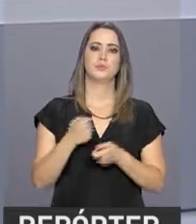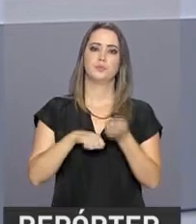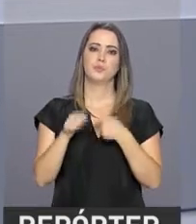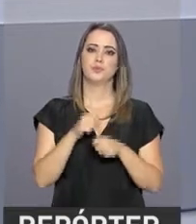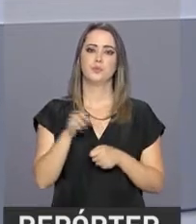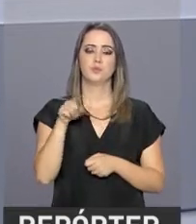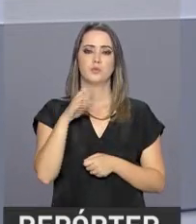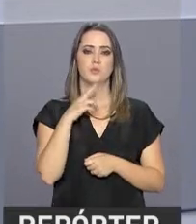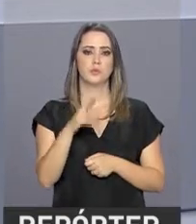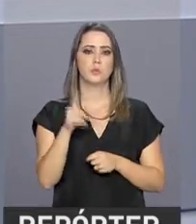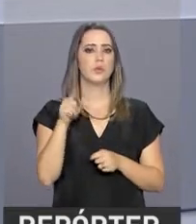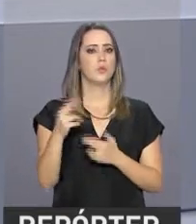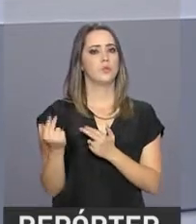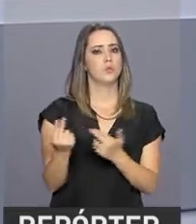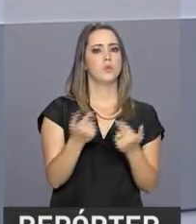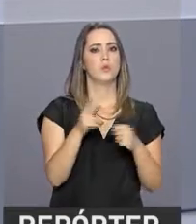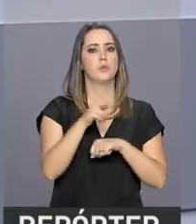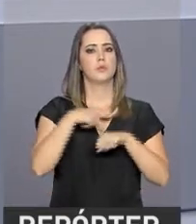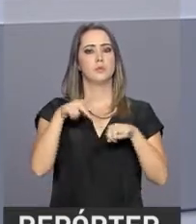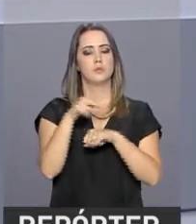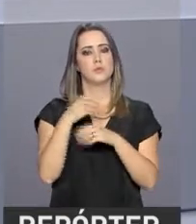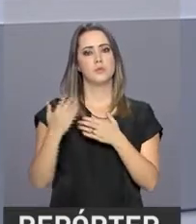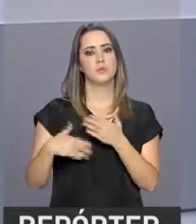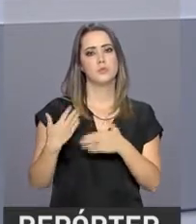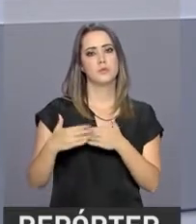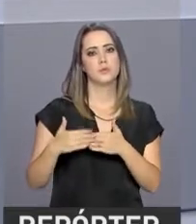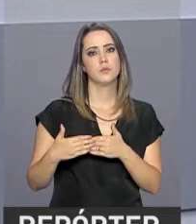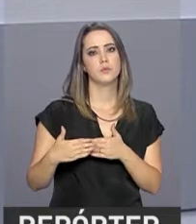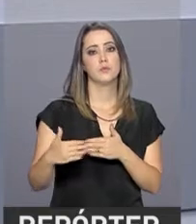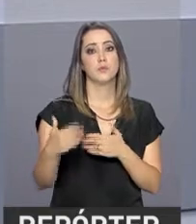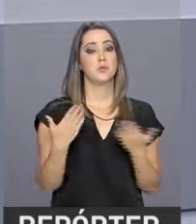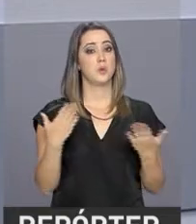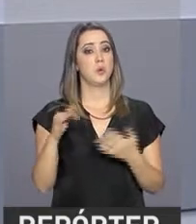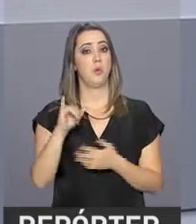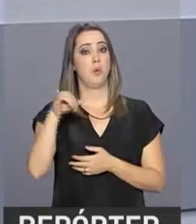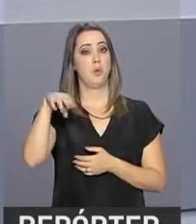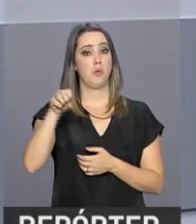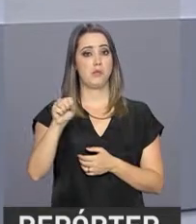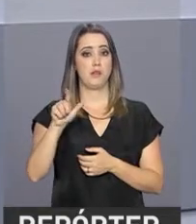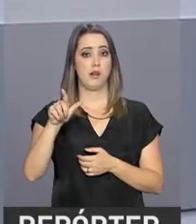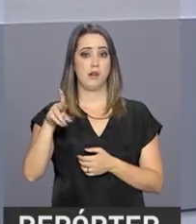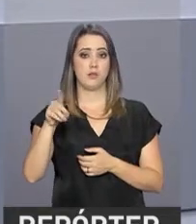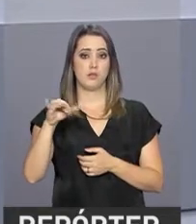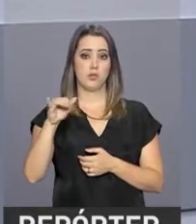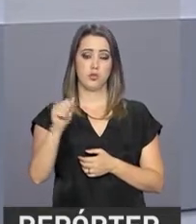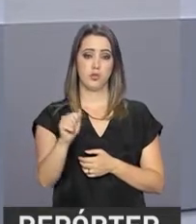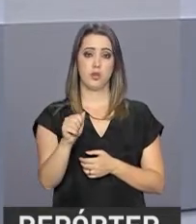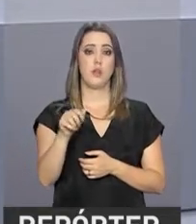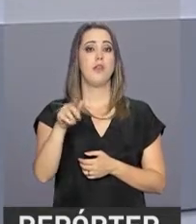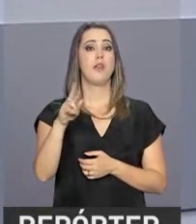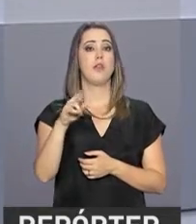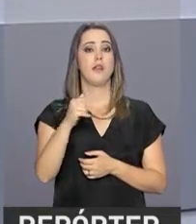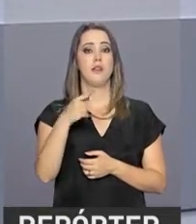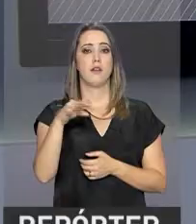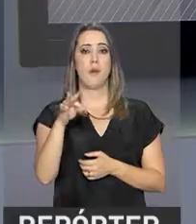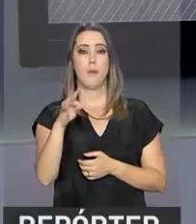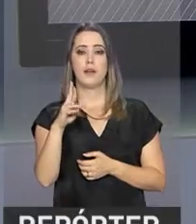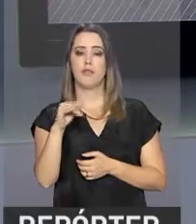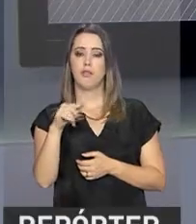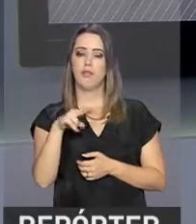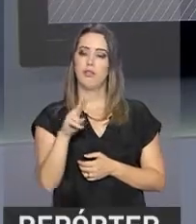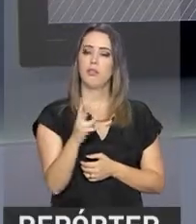economia o resultado é semelhante ao de alguns países desenvolvidos como islândia e grã bretanha